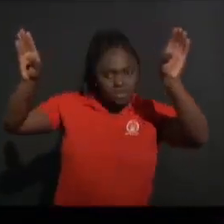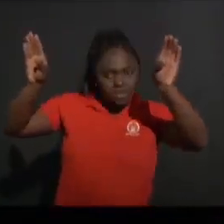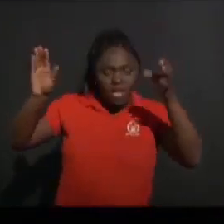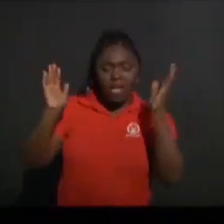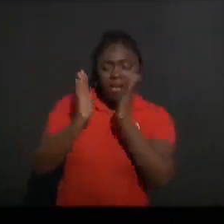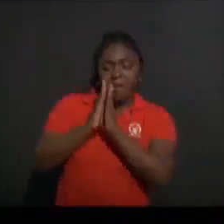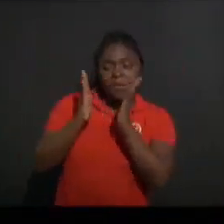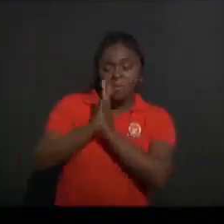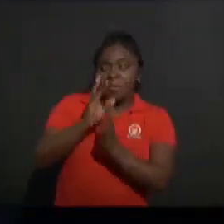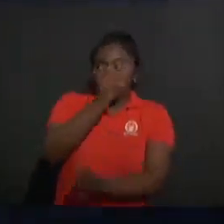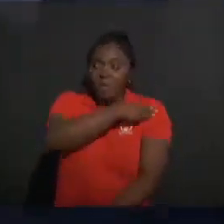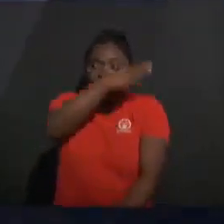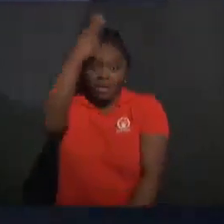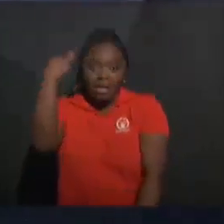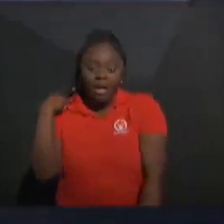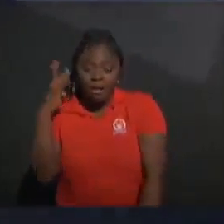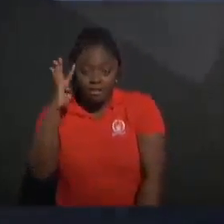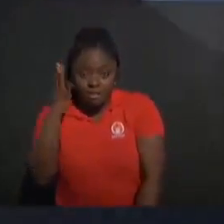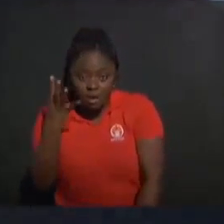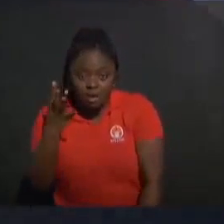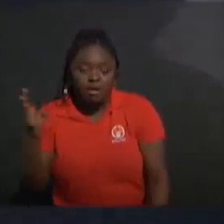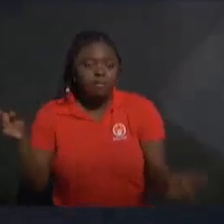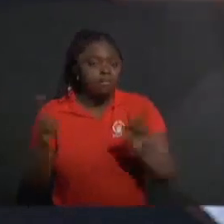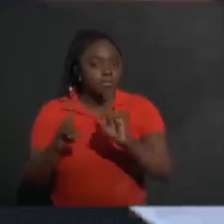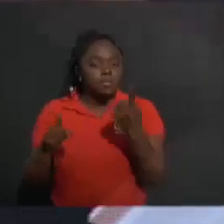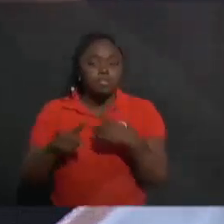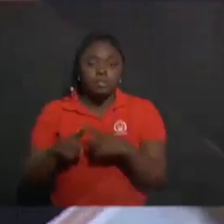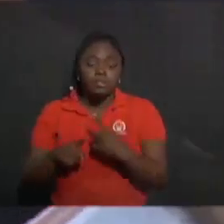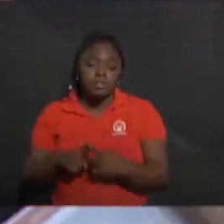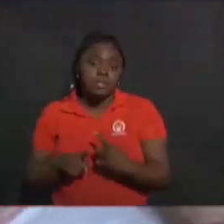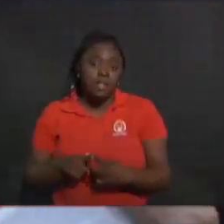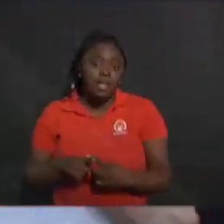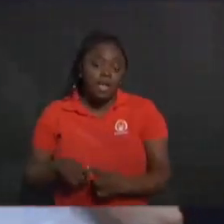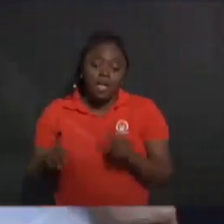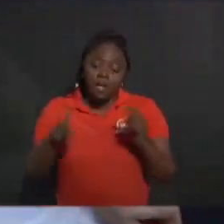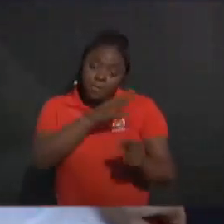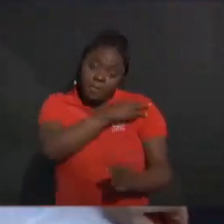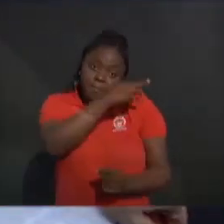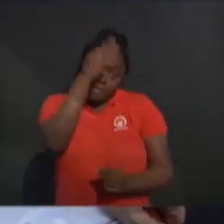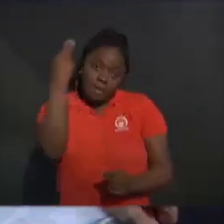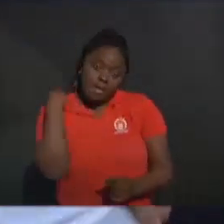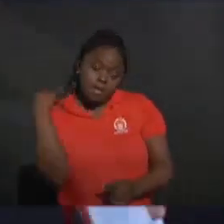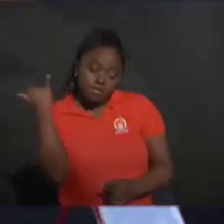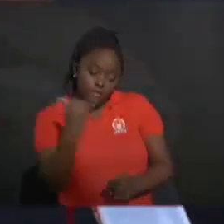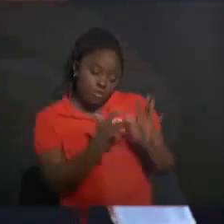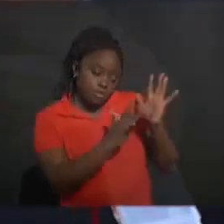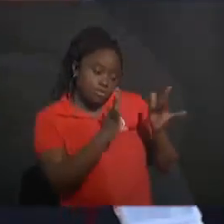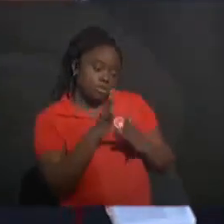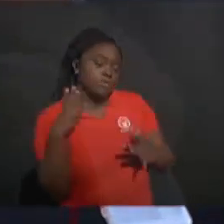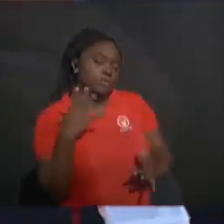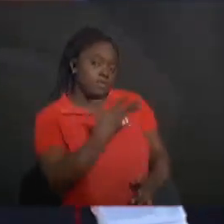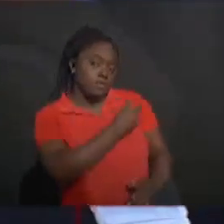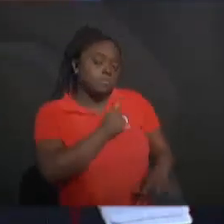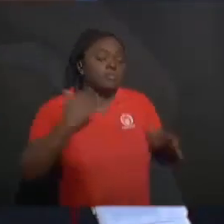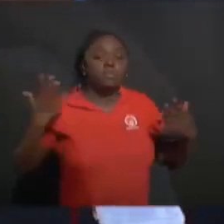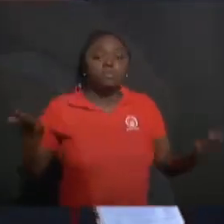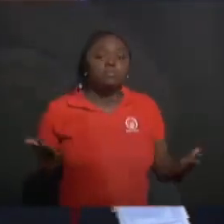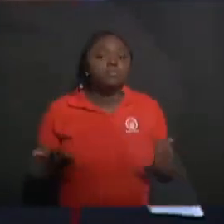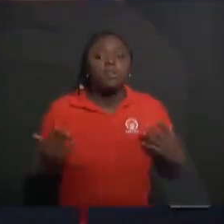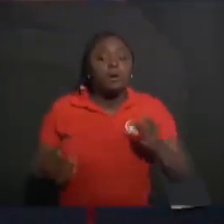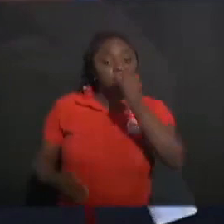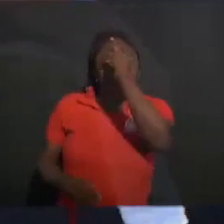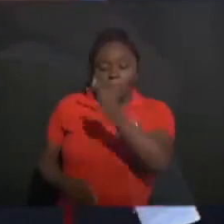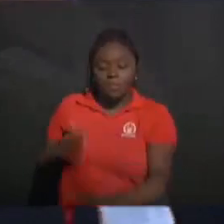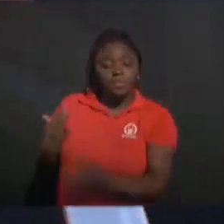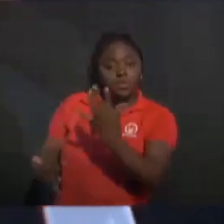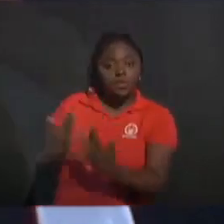Fazer uma oração para Maria não resolve, porque ela chamou Jesus de Salvador. Então, é mesmo quando uma pessoa pegando fogo,